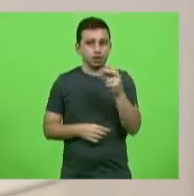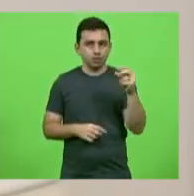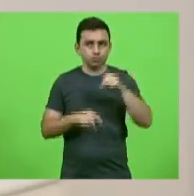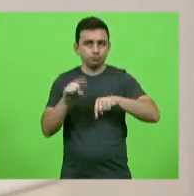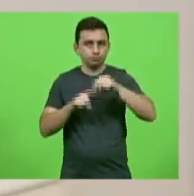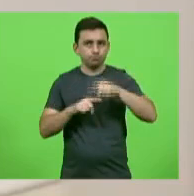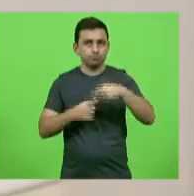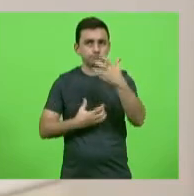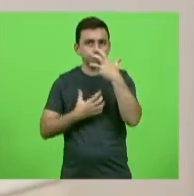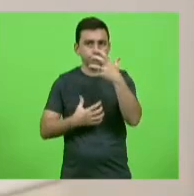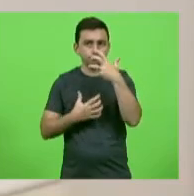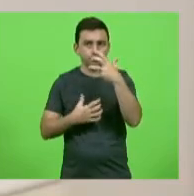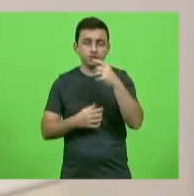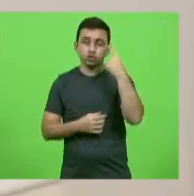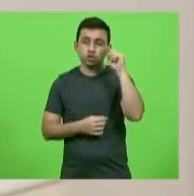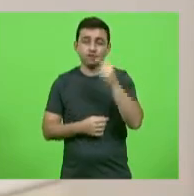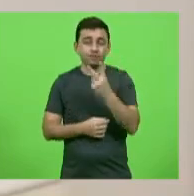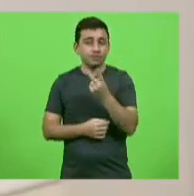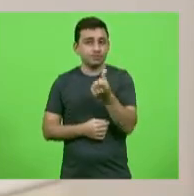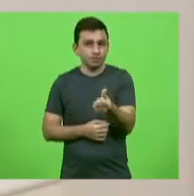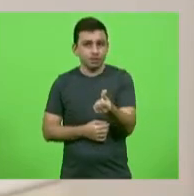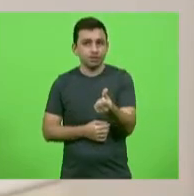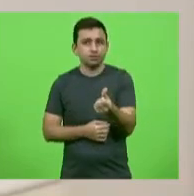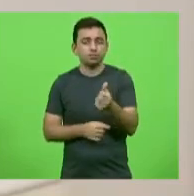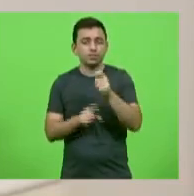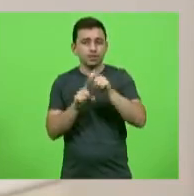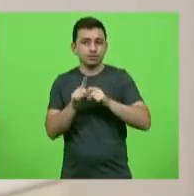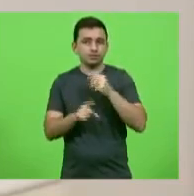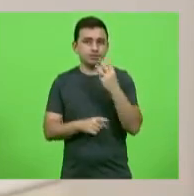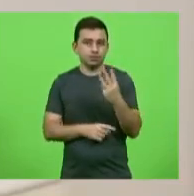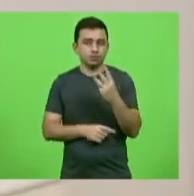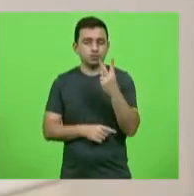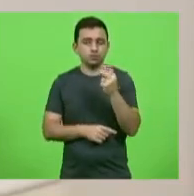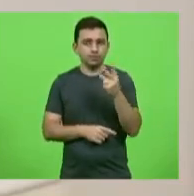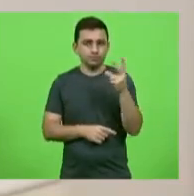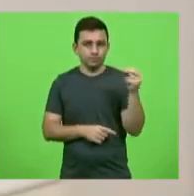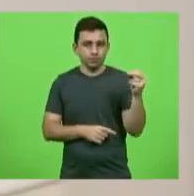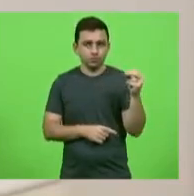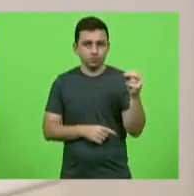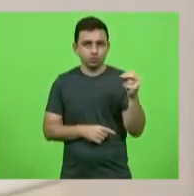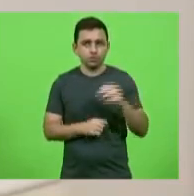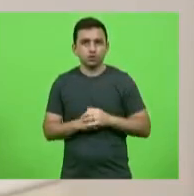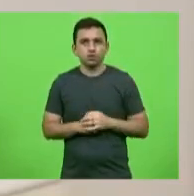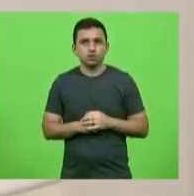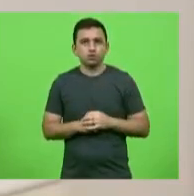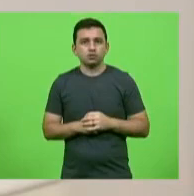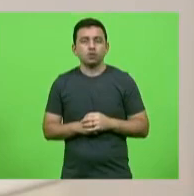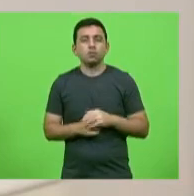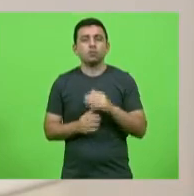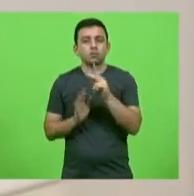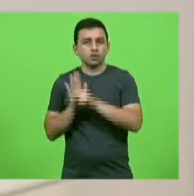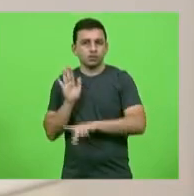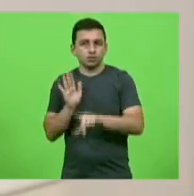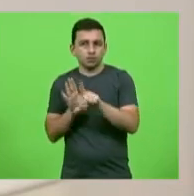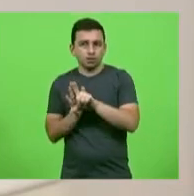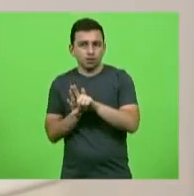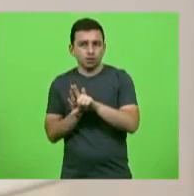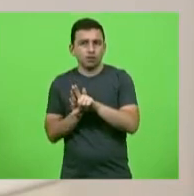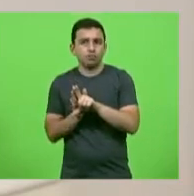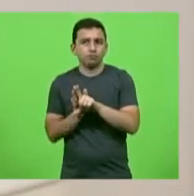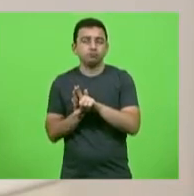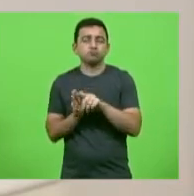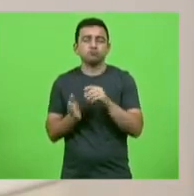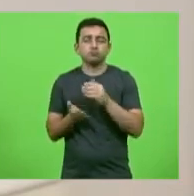em 26/3/2020. Esse projeto de lei foi autuado em 25/3/2020 e remetido à apreciação